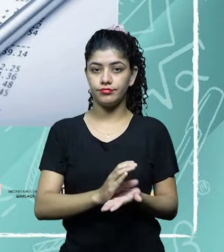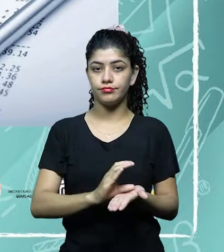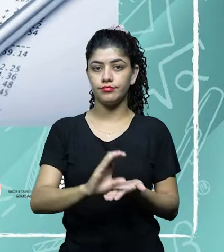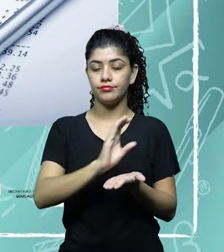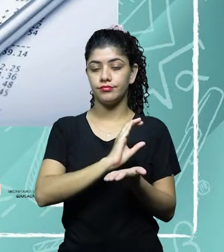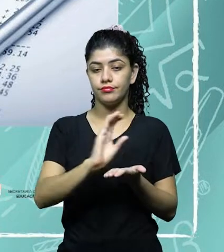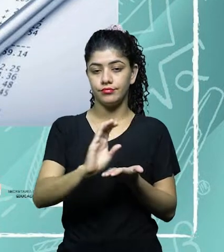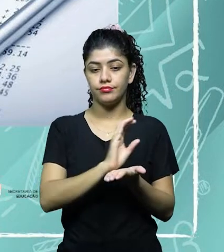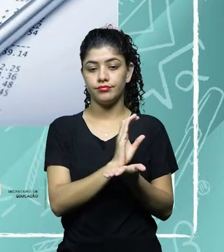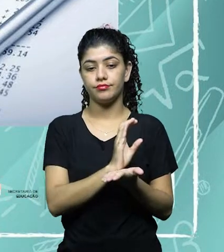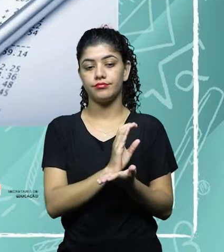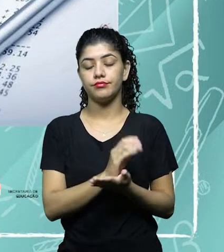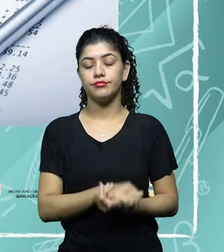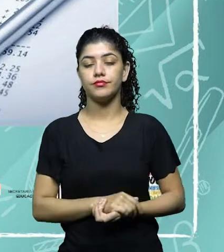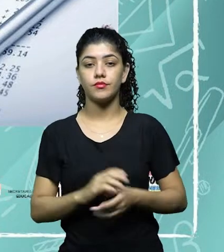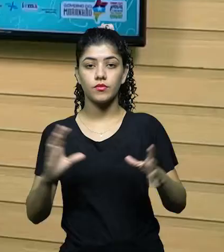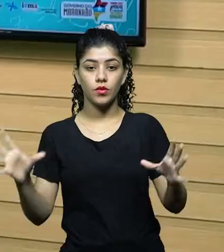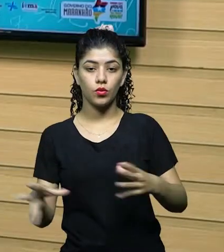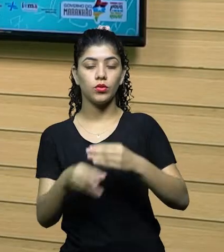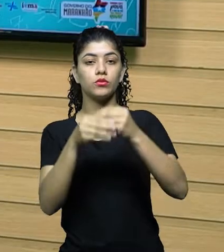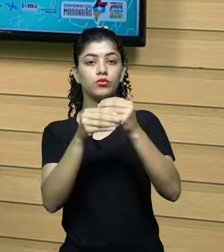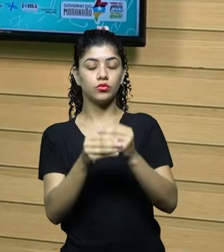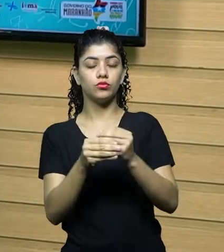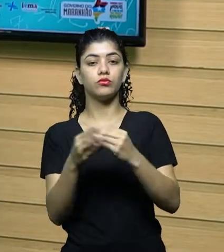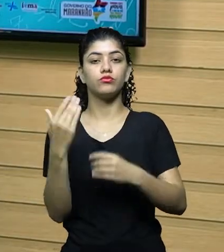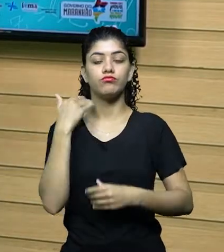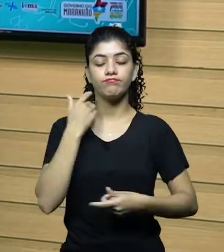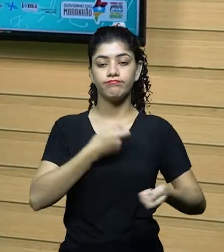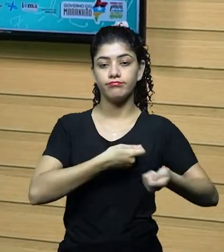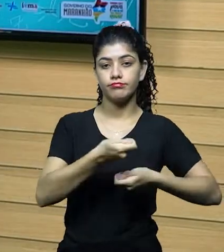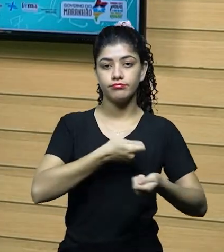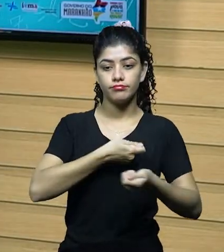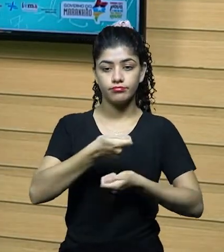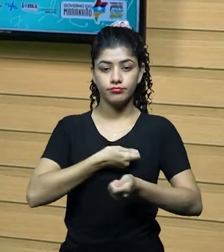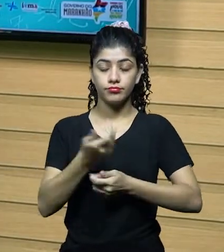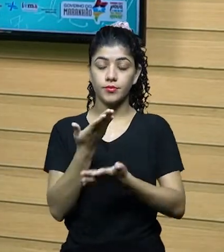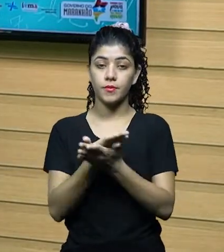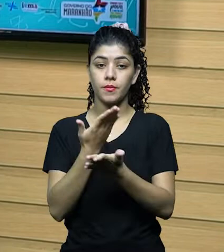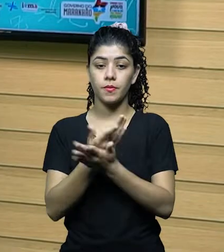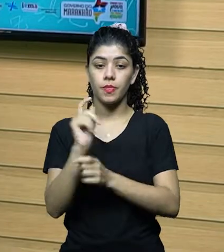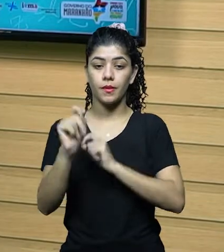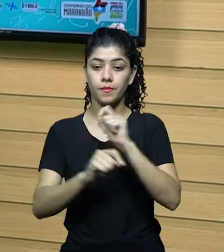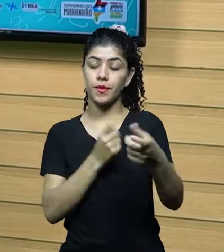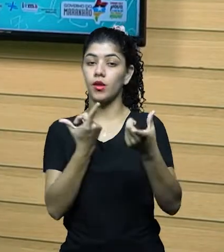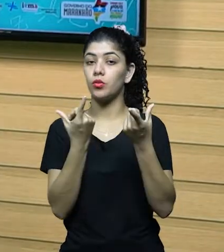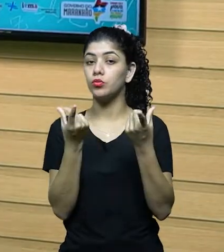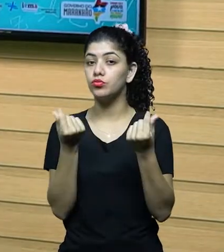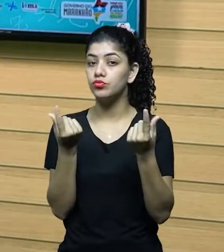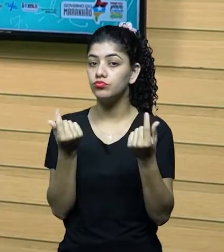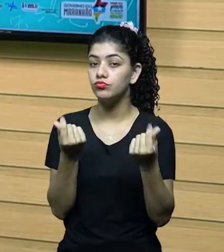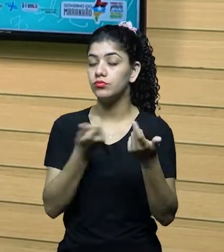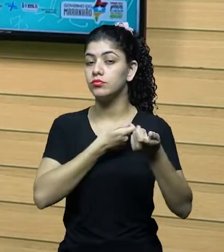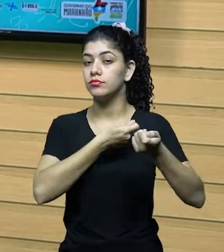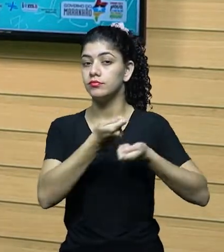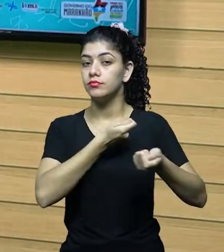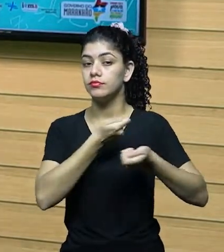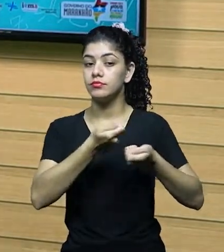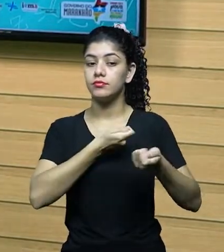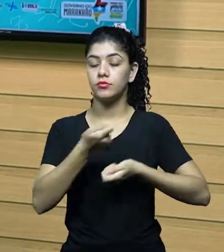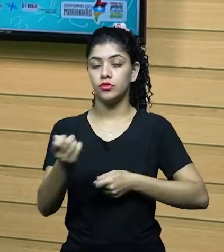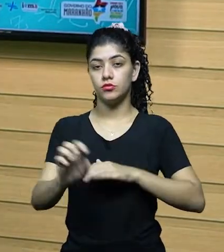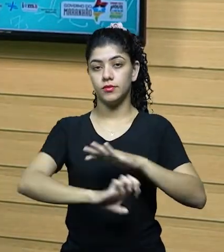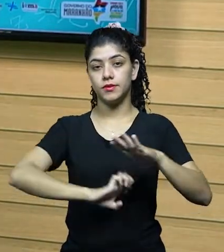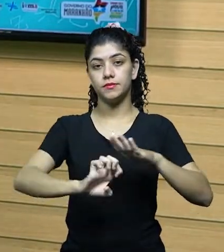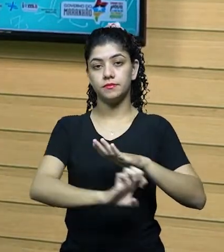o resumo de uma situação econômica. Então, no caso da contabilidade, ela estuda o quê? As finanças econômicas